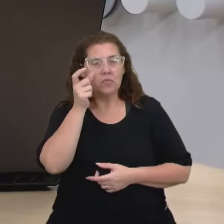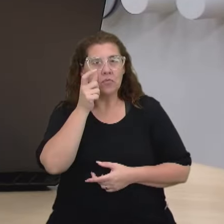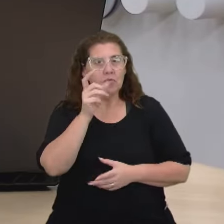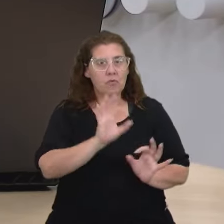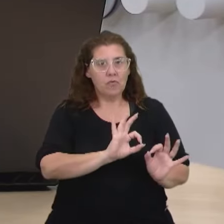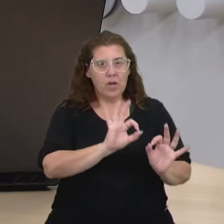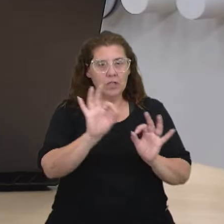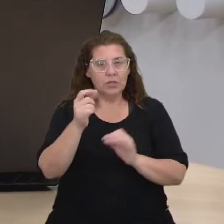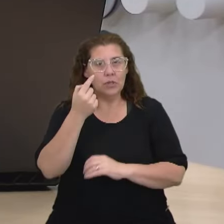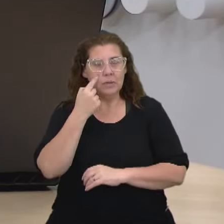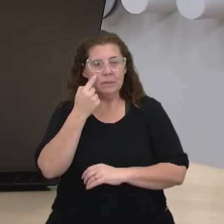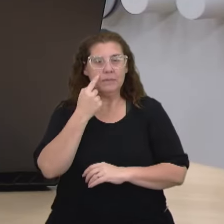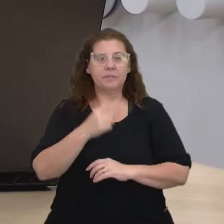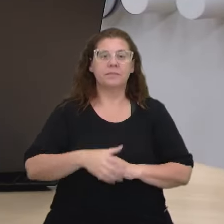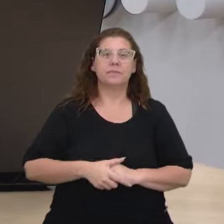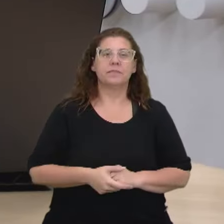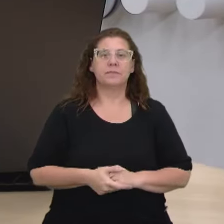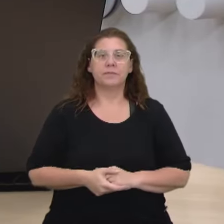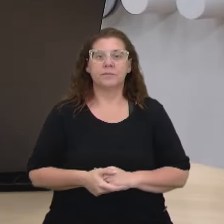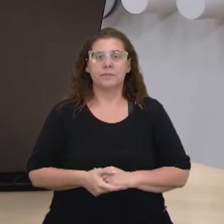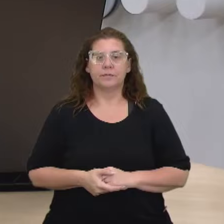e juntos a um vídeo? Bora lá?